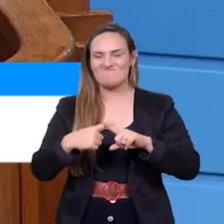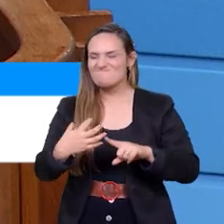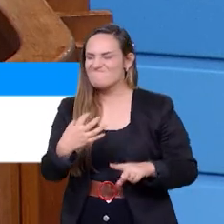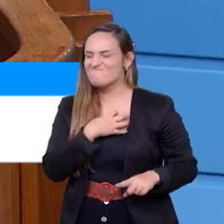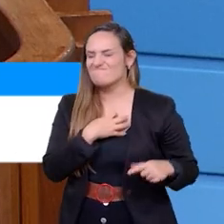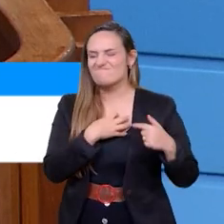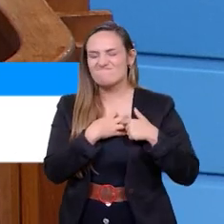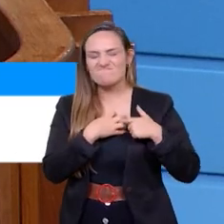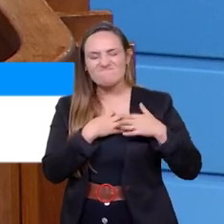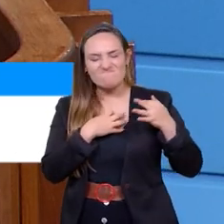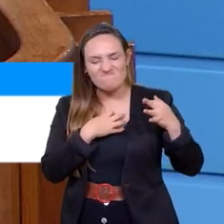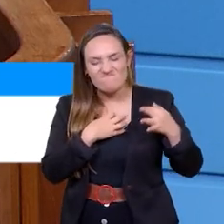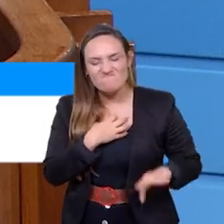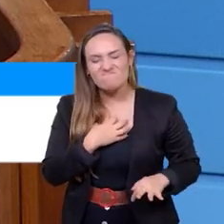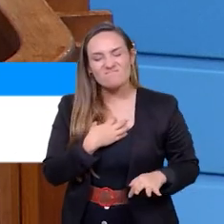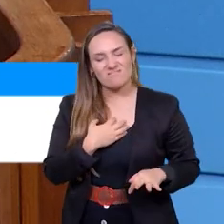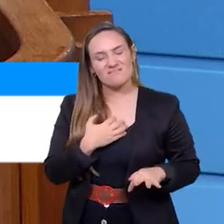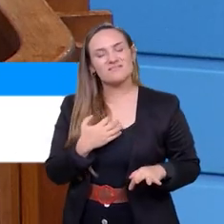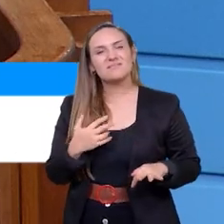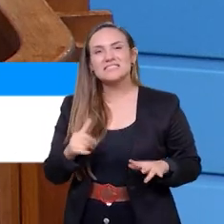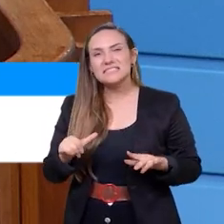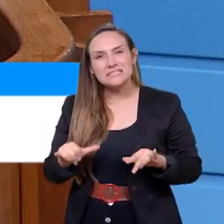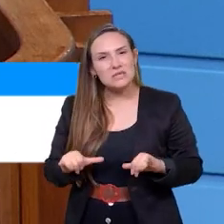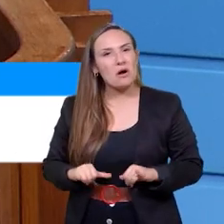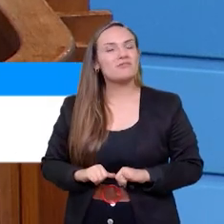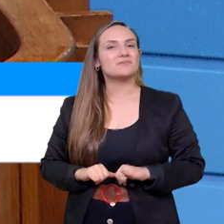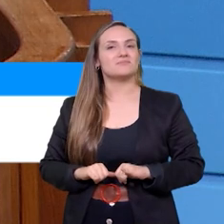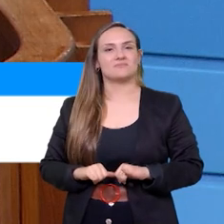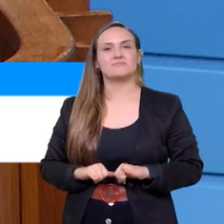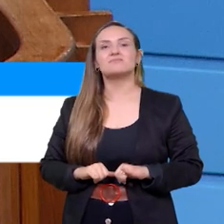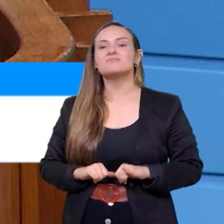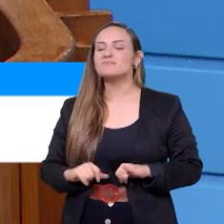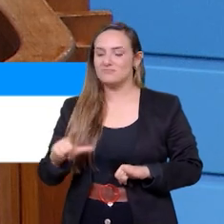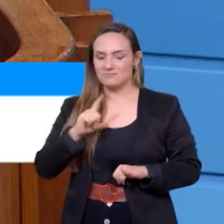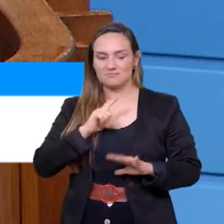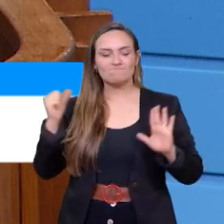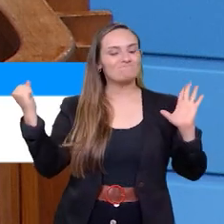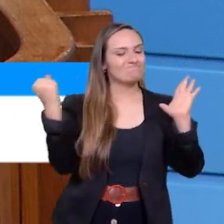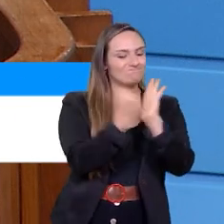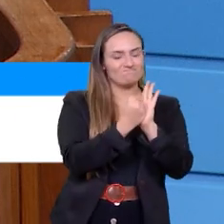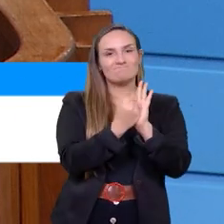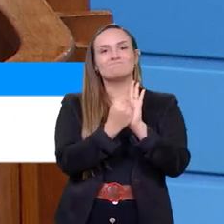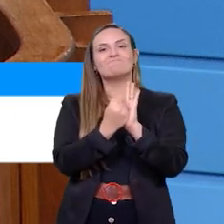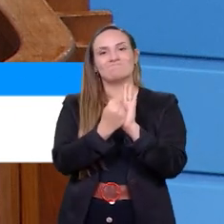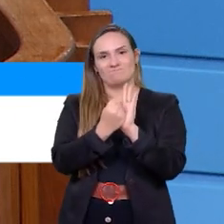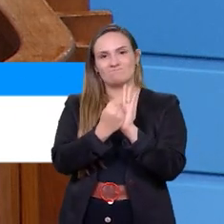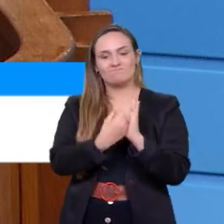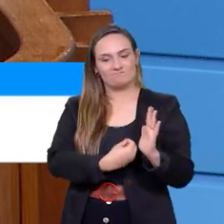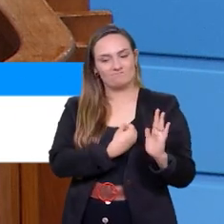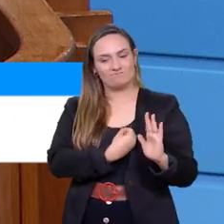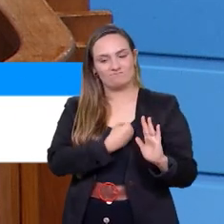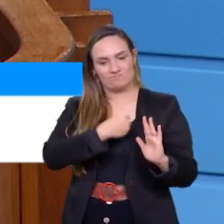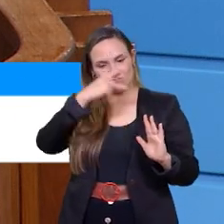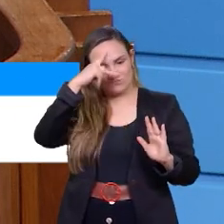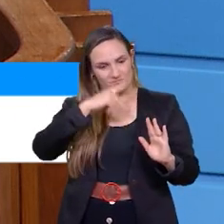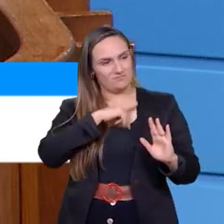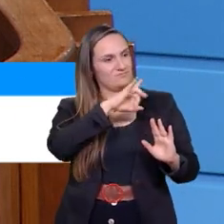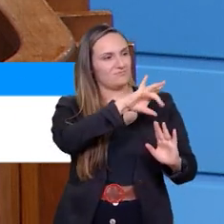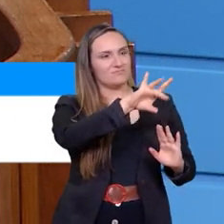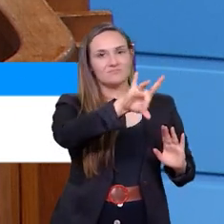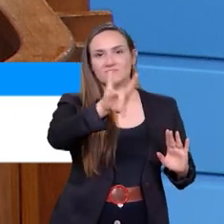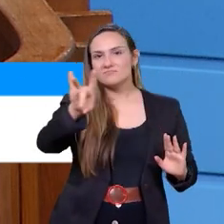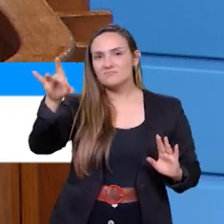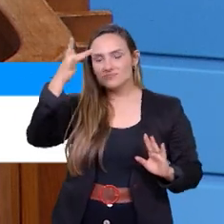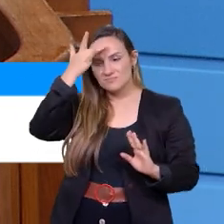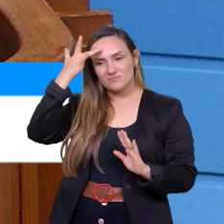porque machuca porque agride porque é violenta Porque deixa sequelas na vida